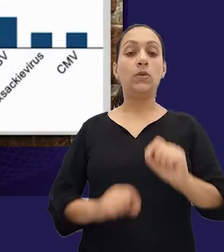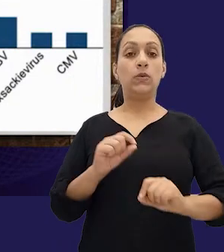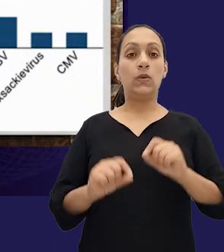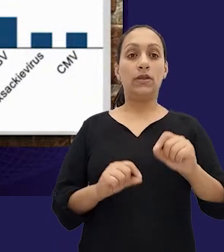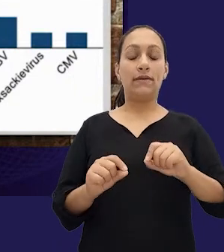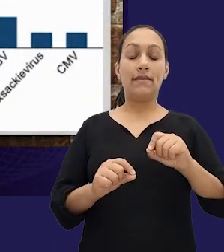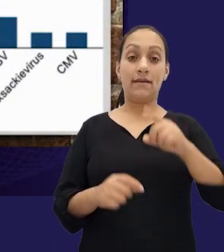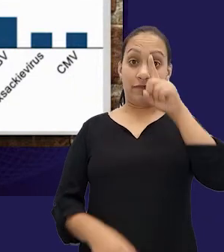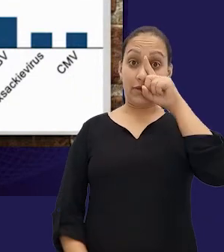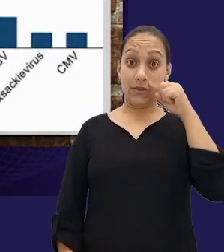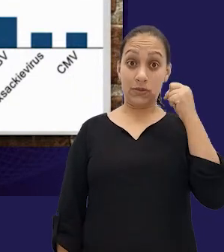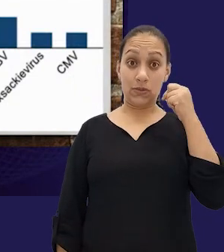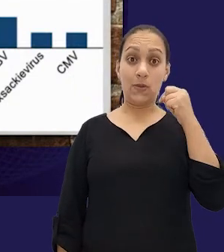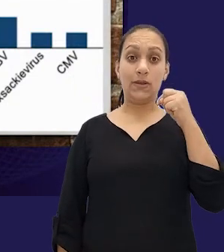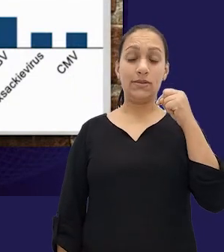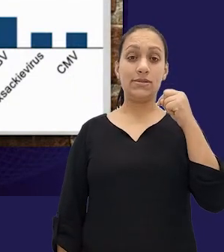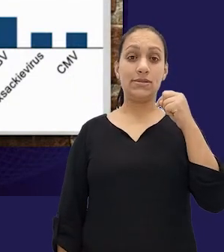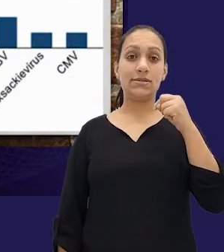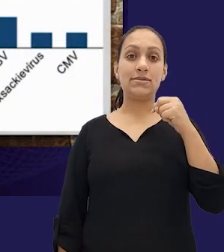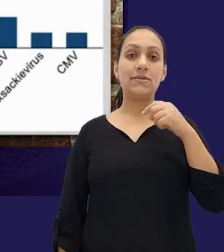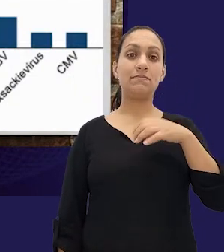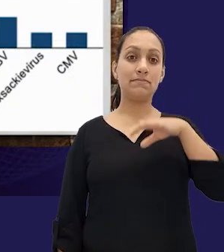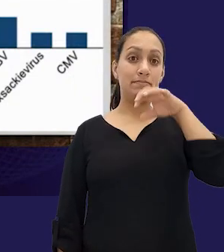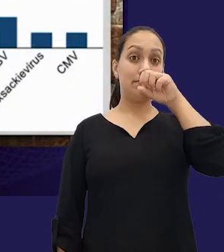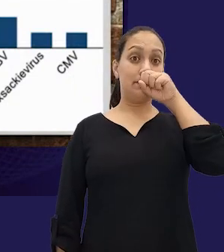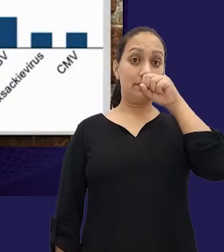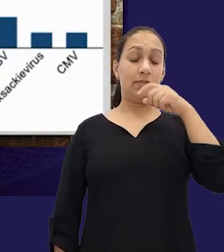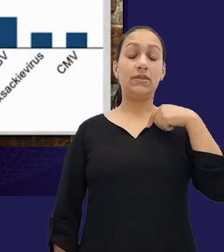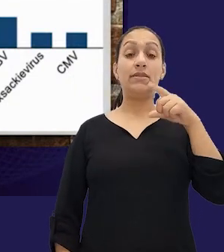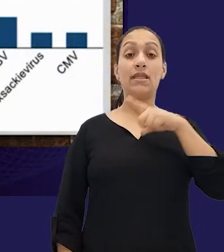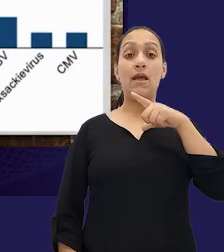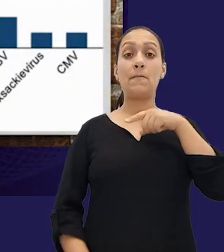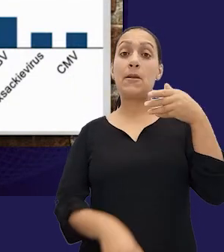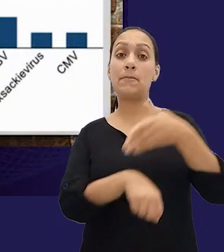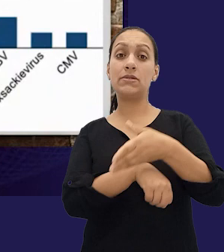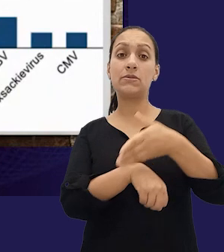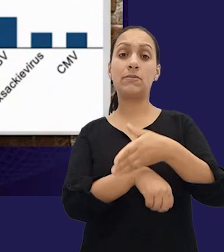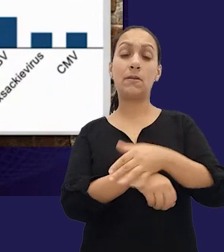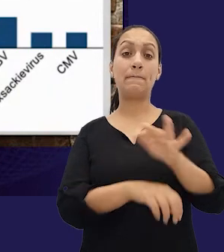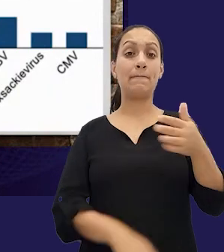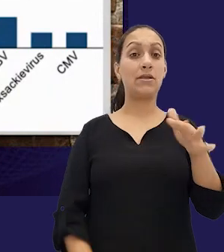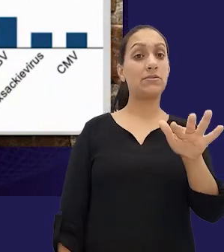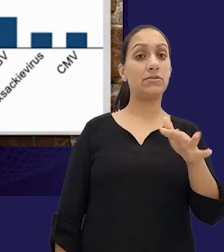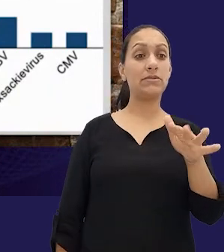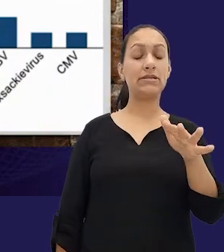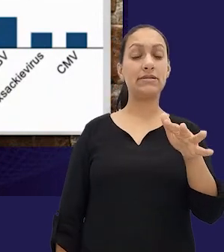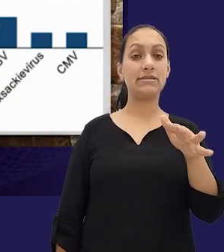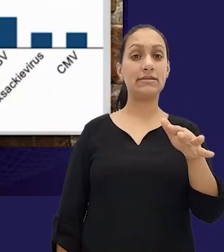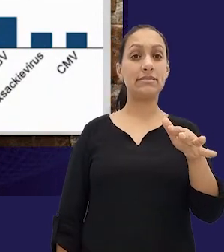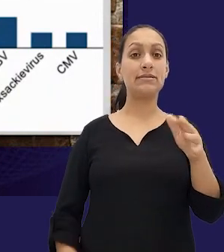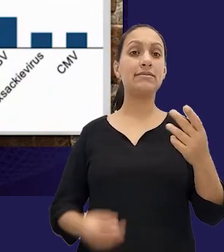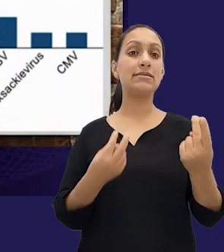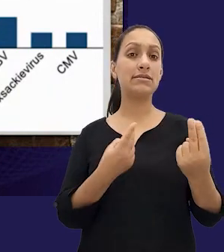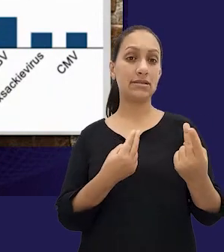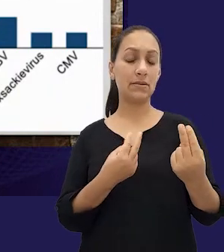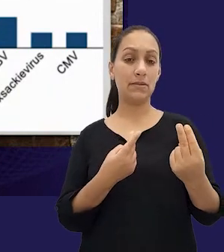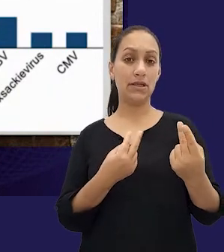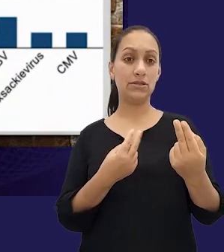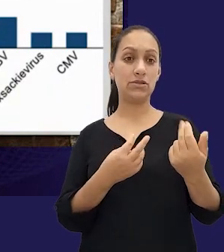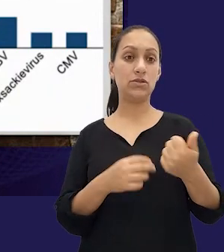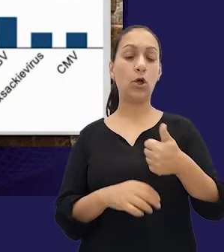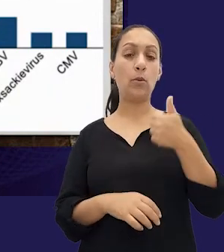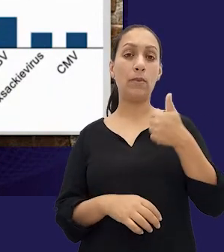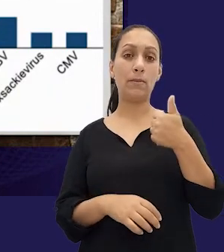infecções, co-infecções respiratórias, a gente teve aí uma participação mais ou menos semelhante, né, para os